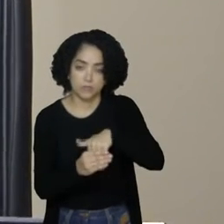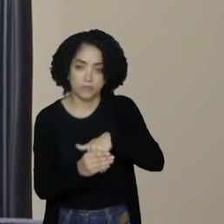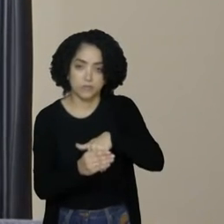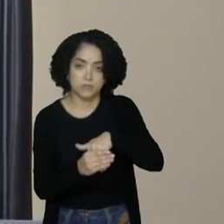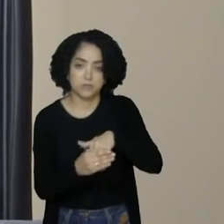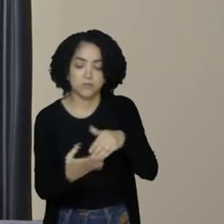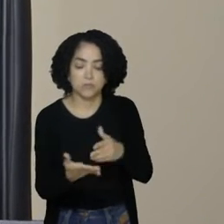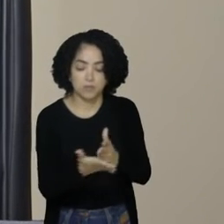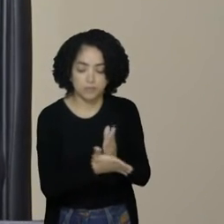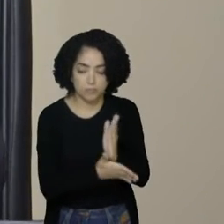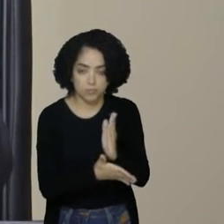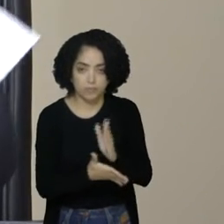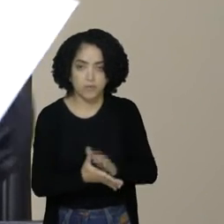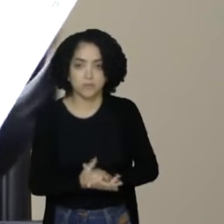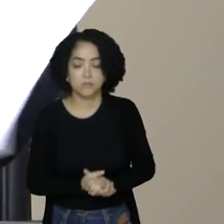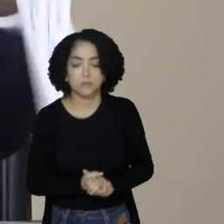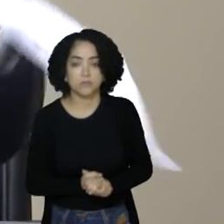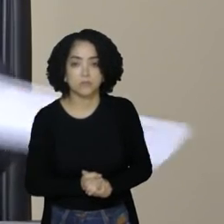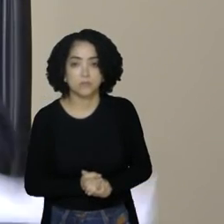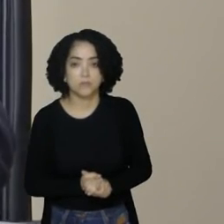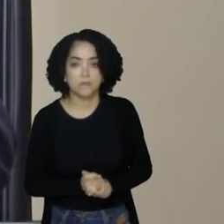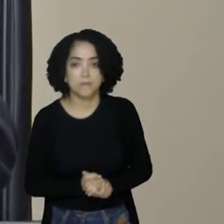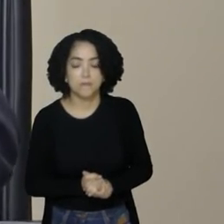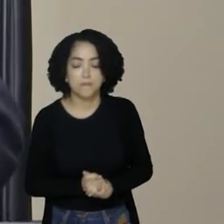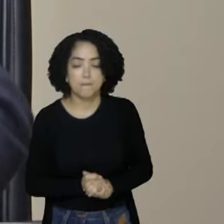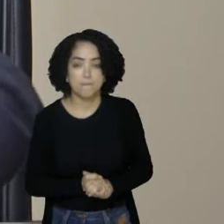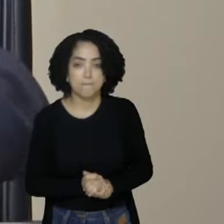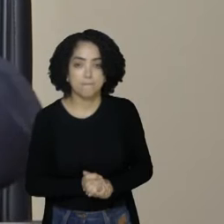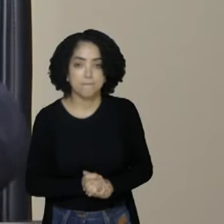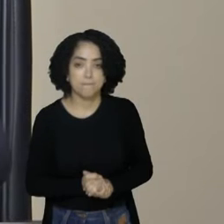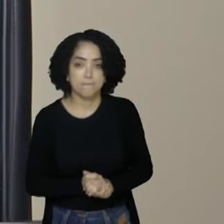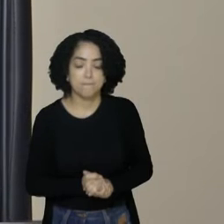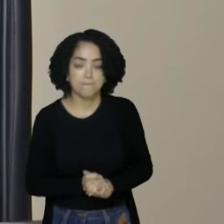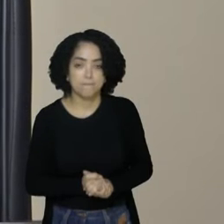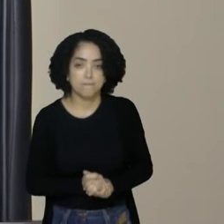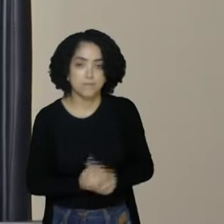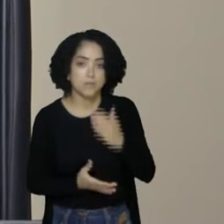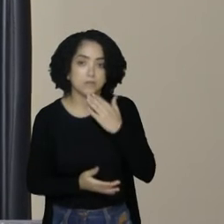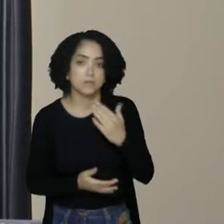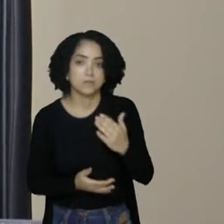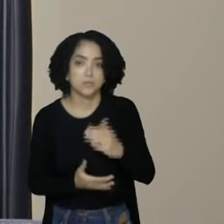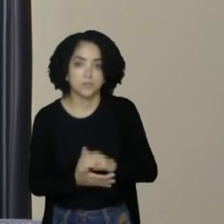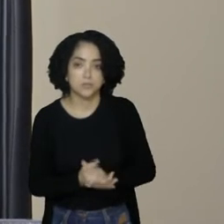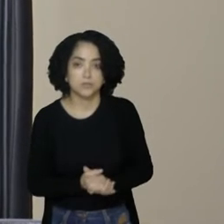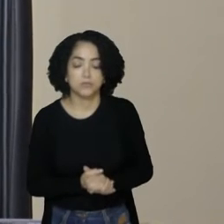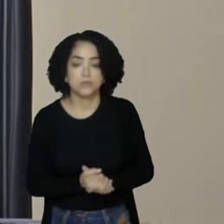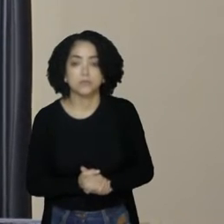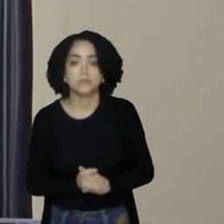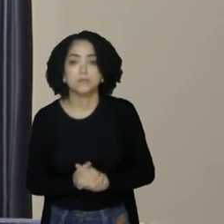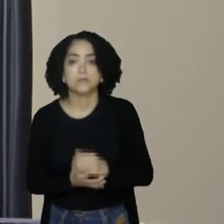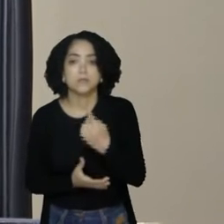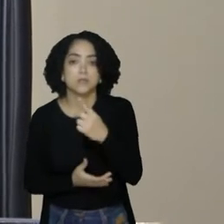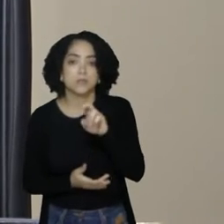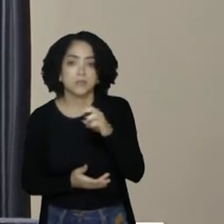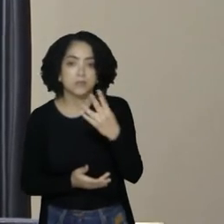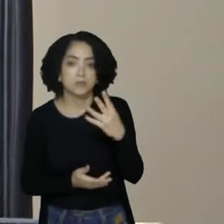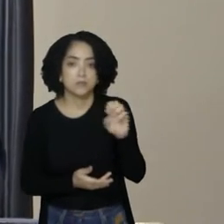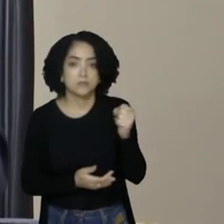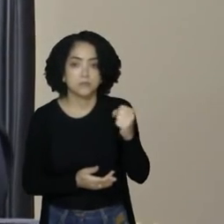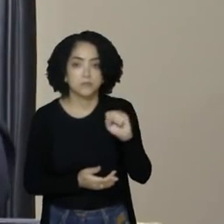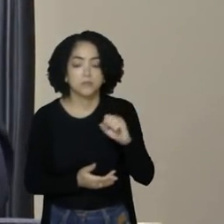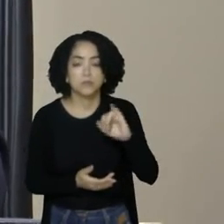está aprovado o requerimento 1547. Requerimento 1548, autor deputado Gessé